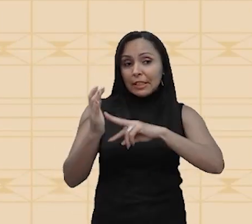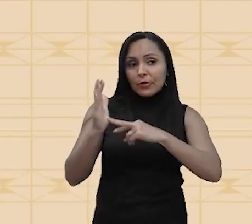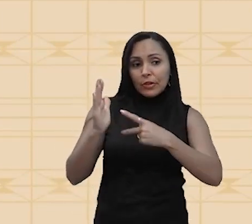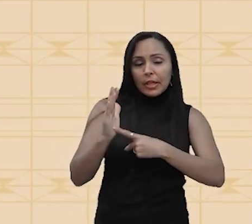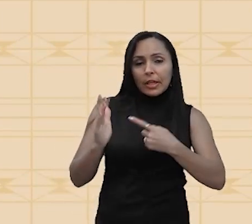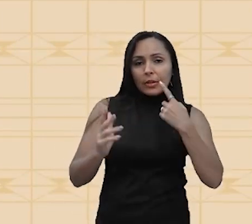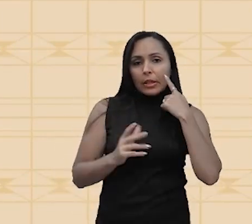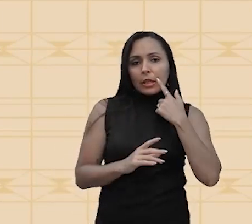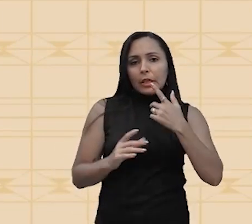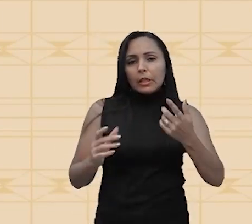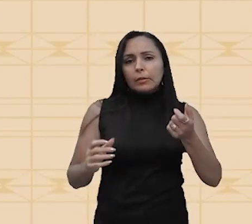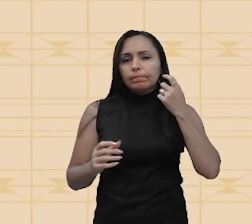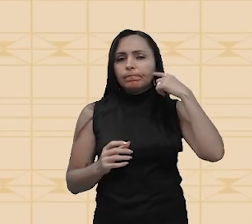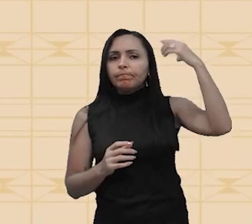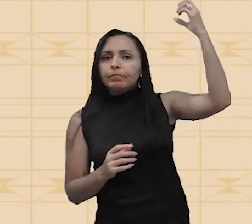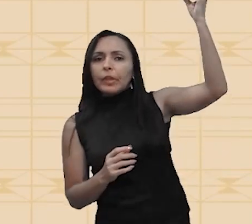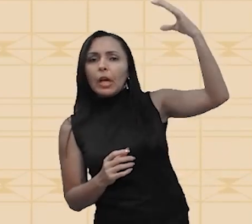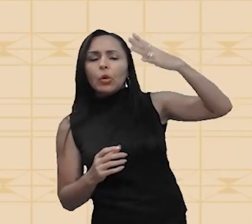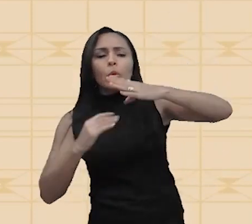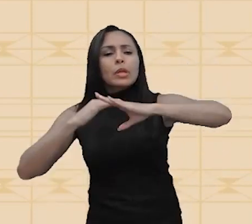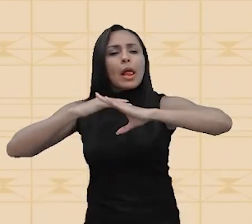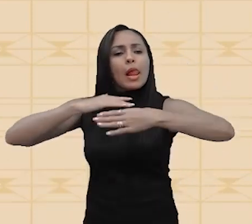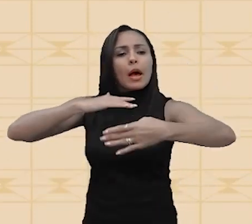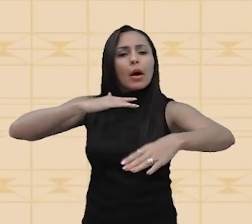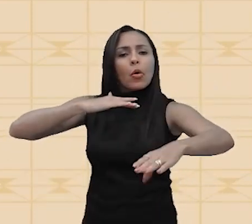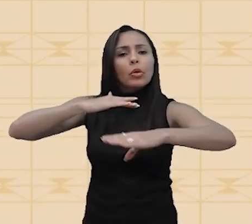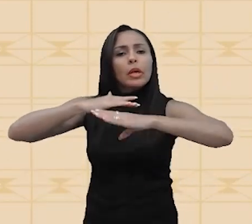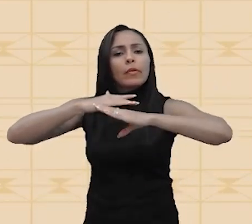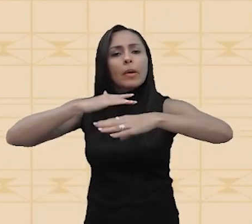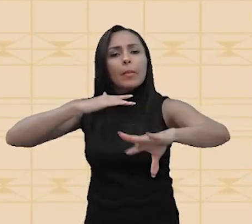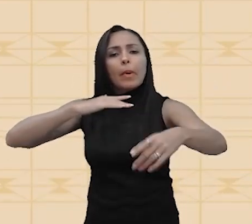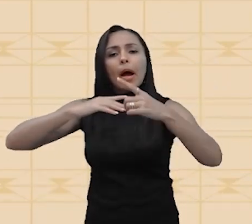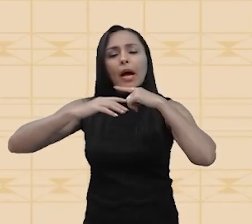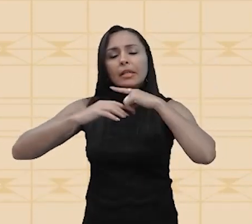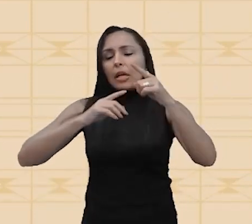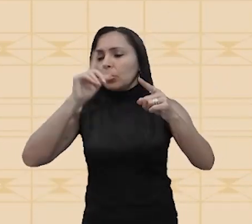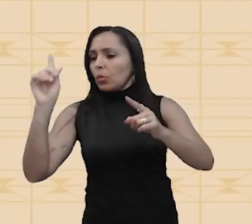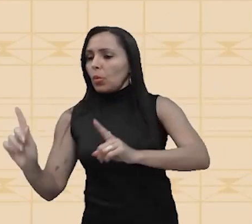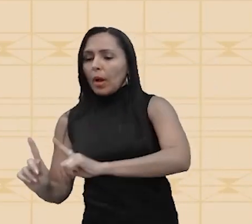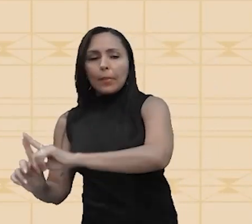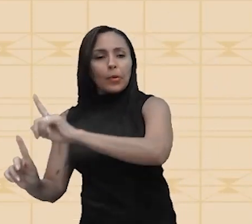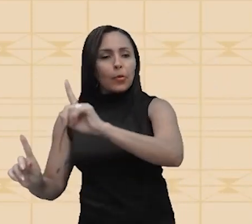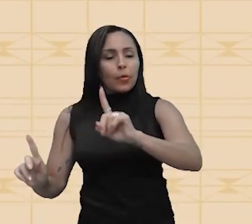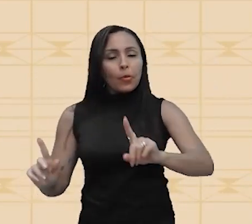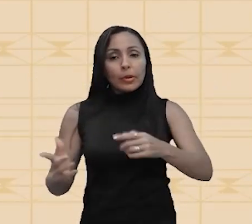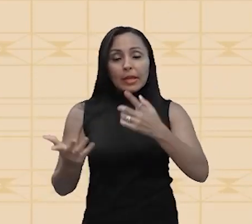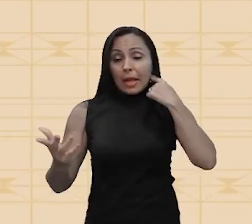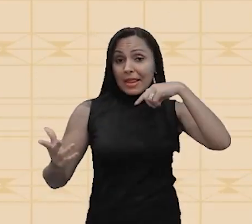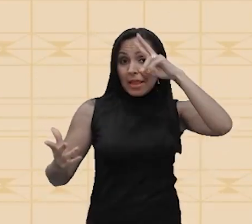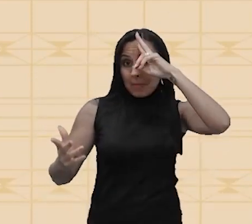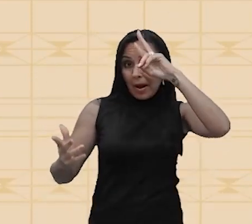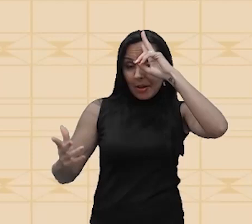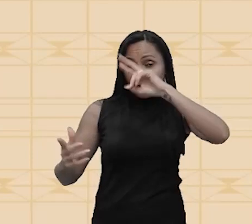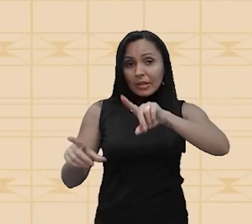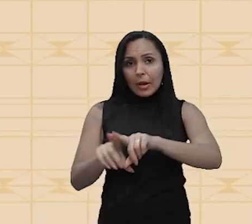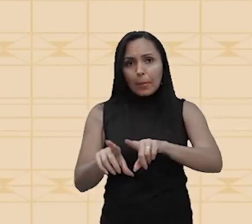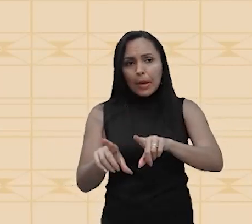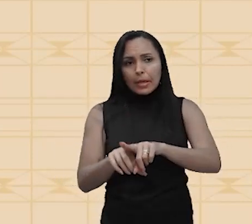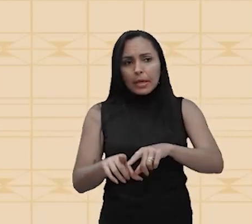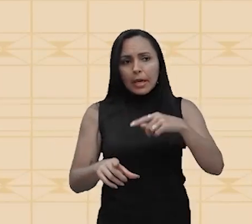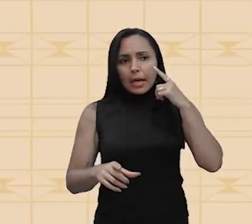a luz, a onda, ela vai passar de um meio para o outro. Lembrando que essa passagem é por meio da